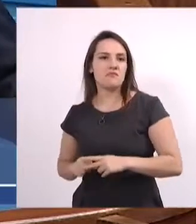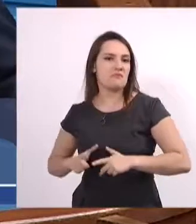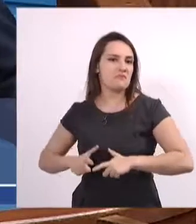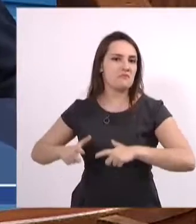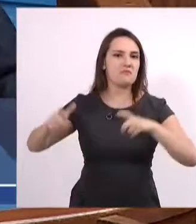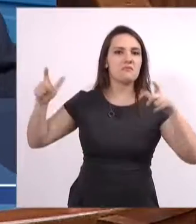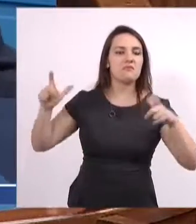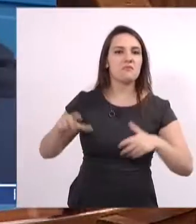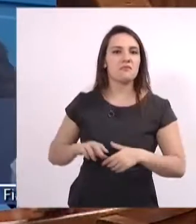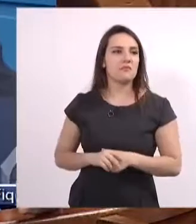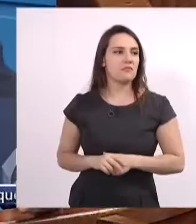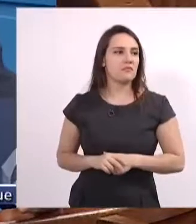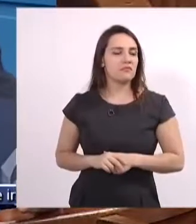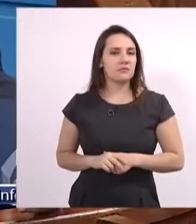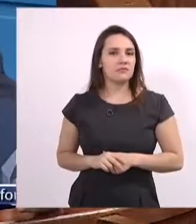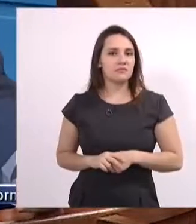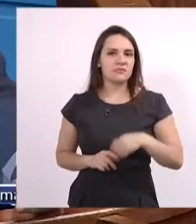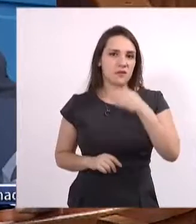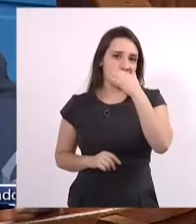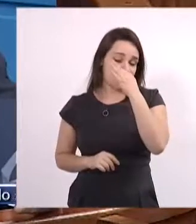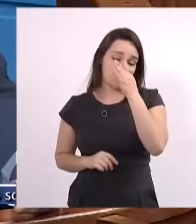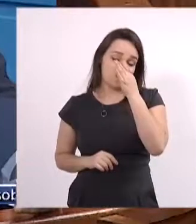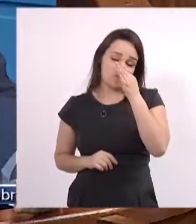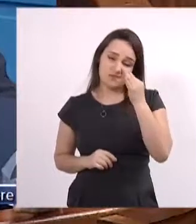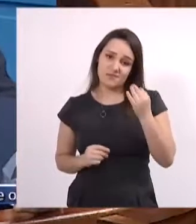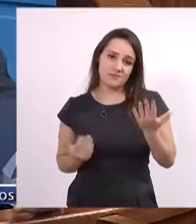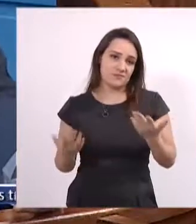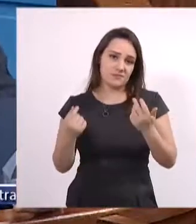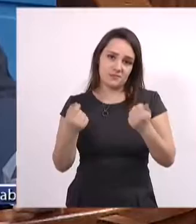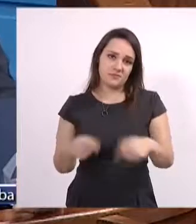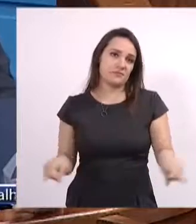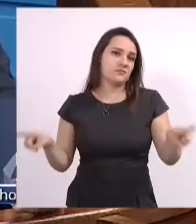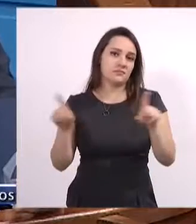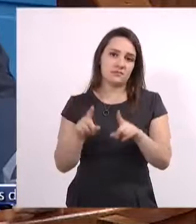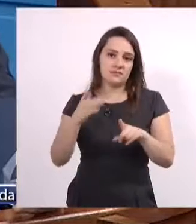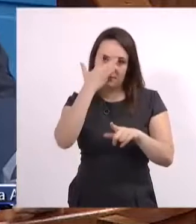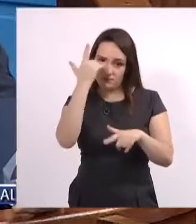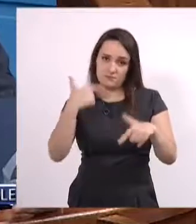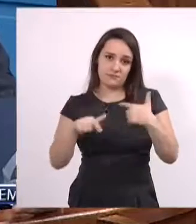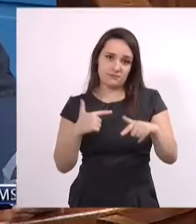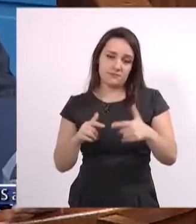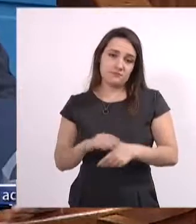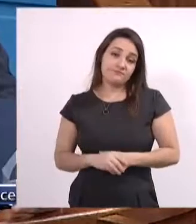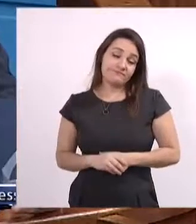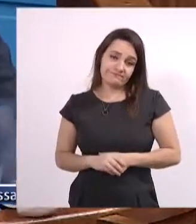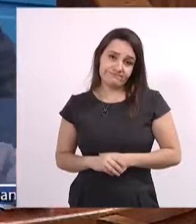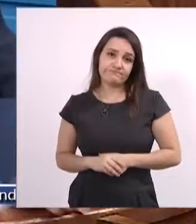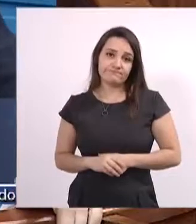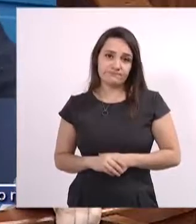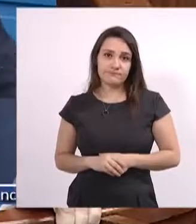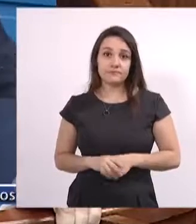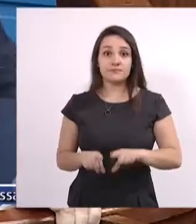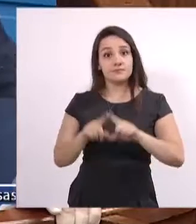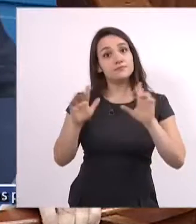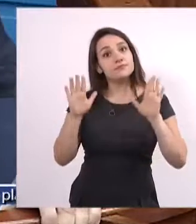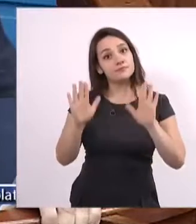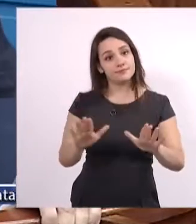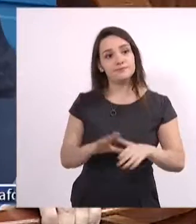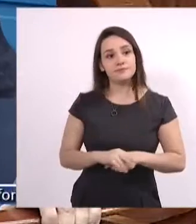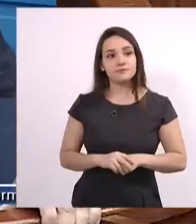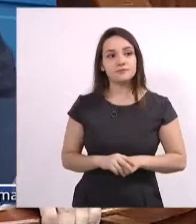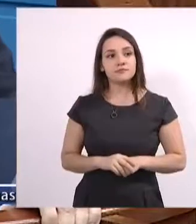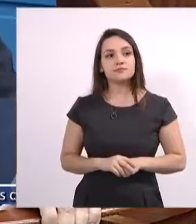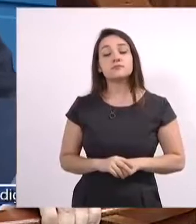maiores, que diminui a necessidade de mão de obra. Agora,